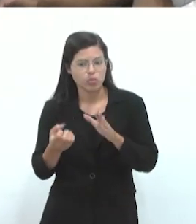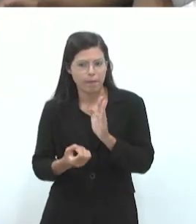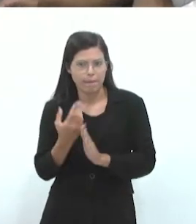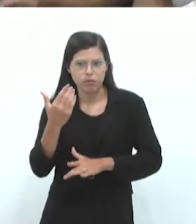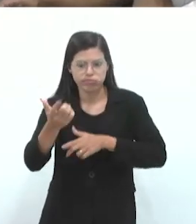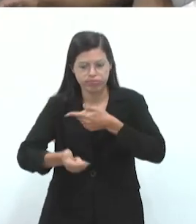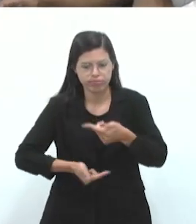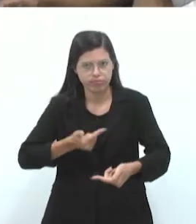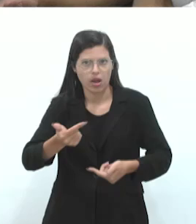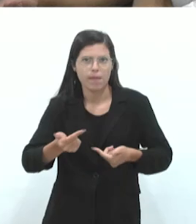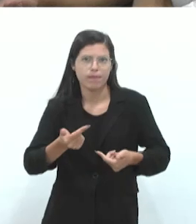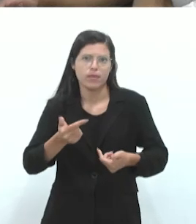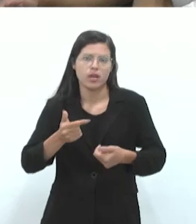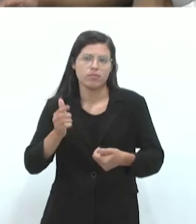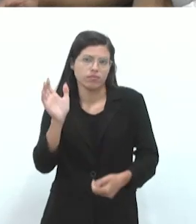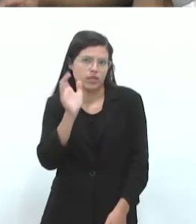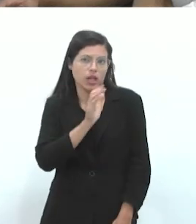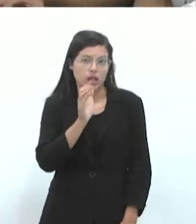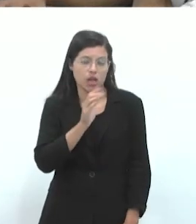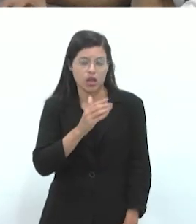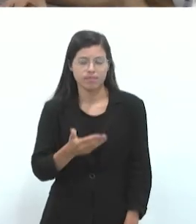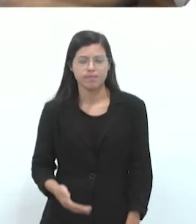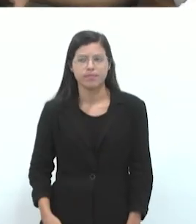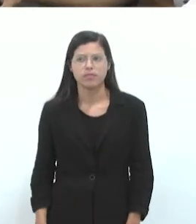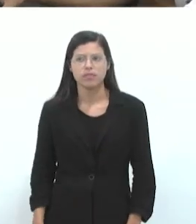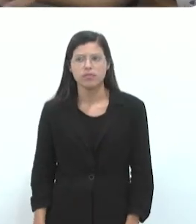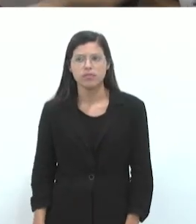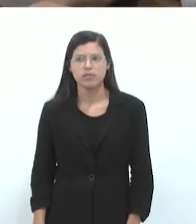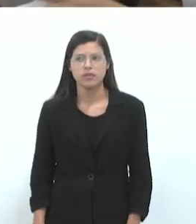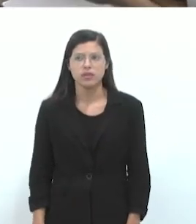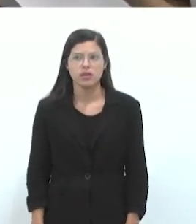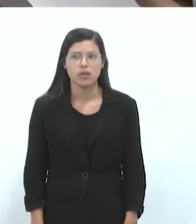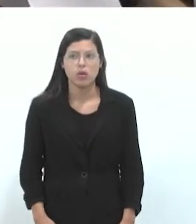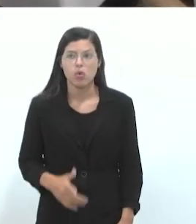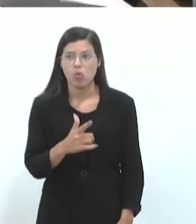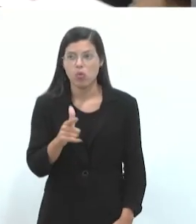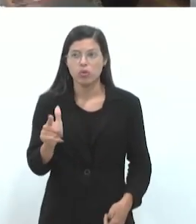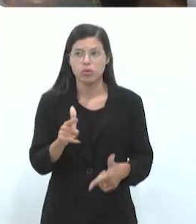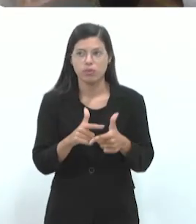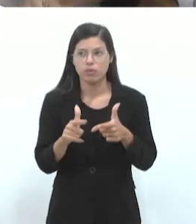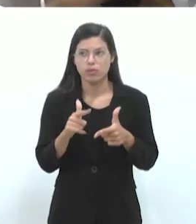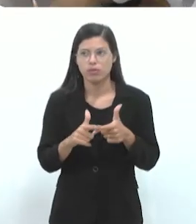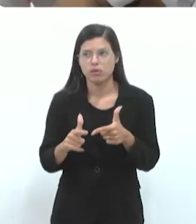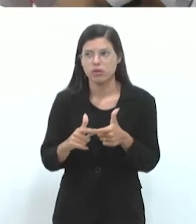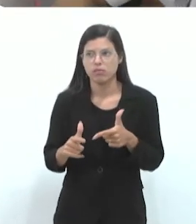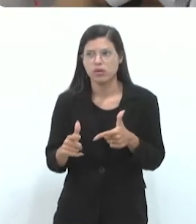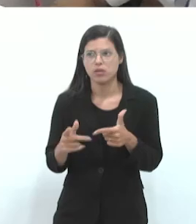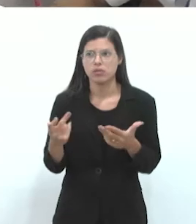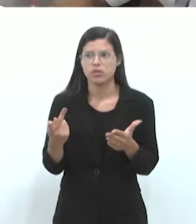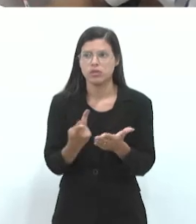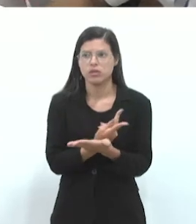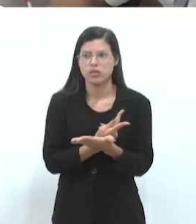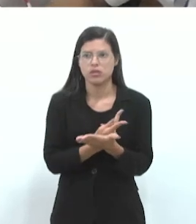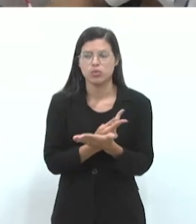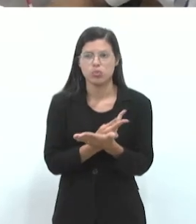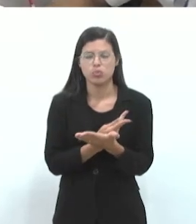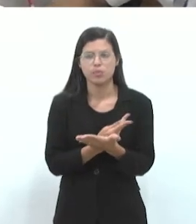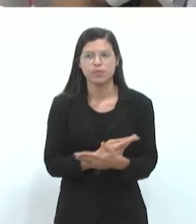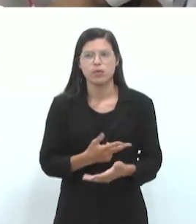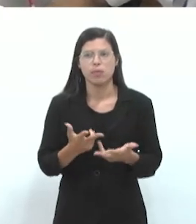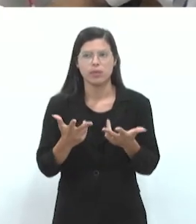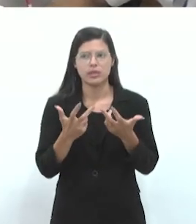E aí aproveito a pertinente colocação do deputado Cozzolino e trago um outro problema que tem acontecido, e eu verifiquei ontem.